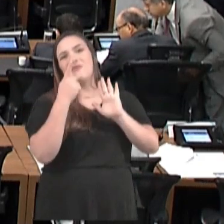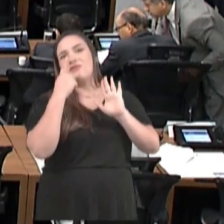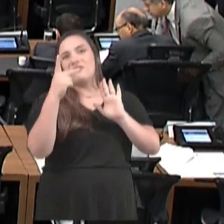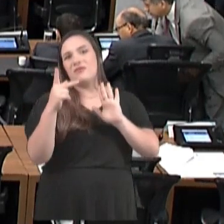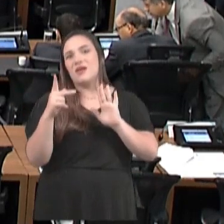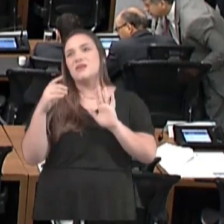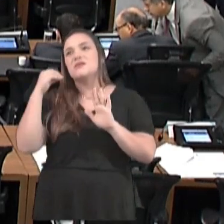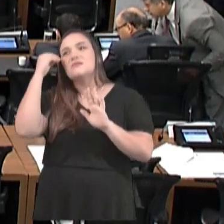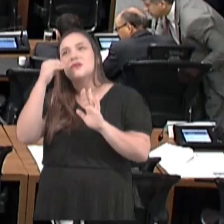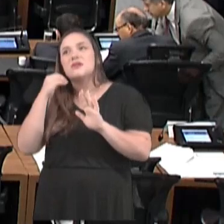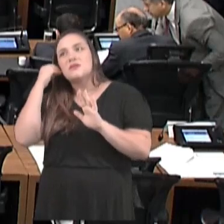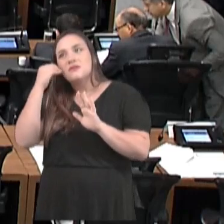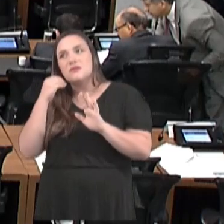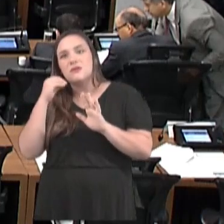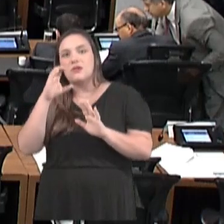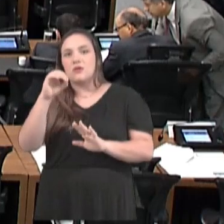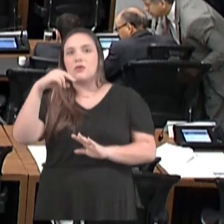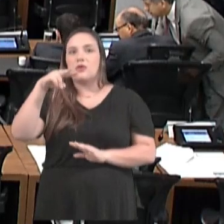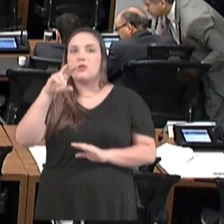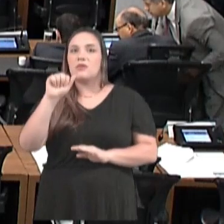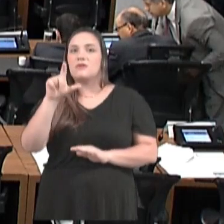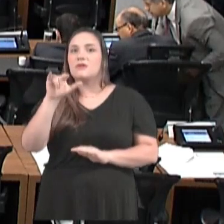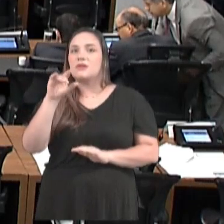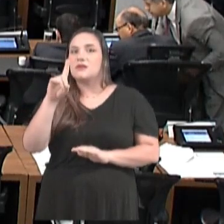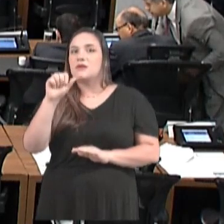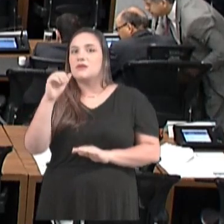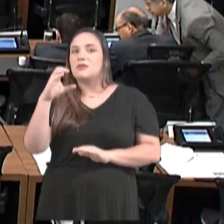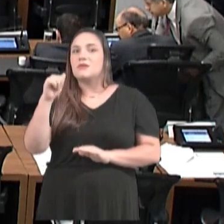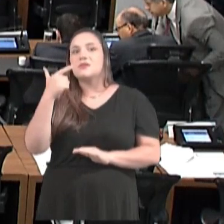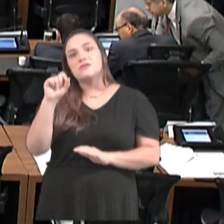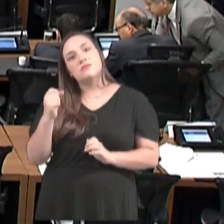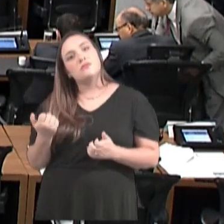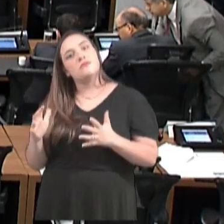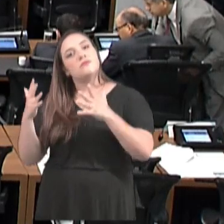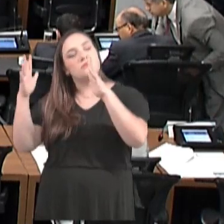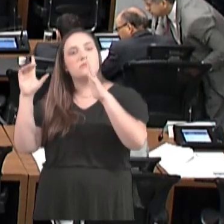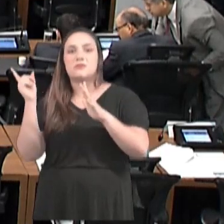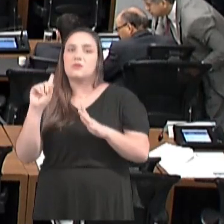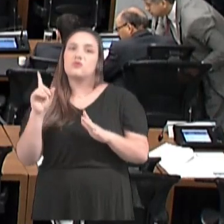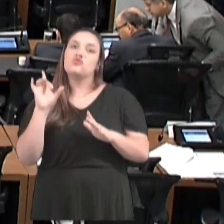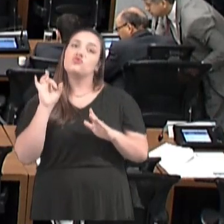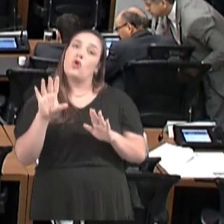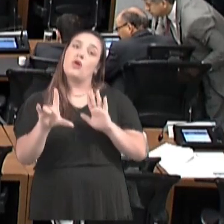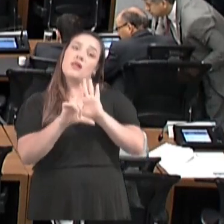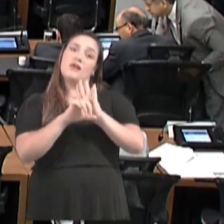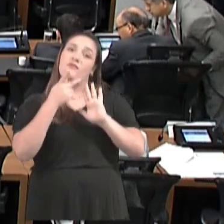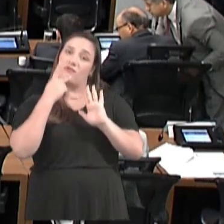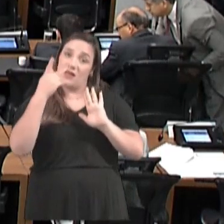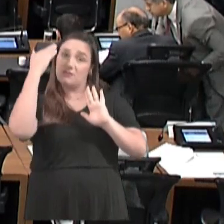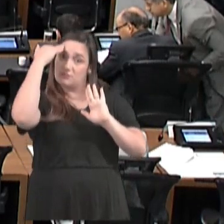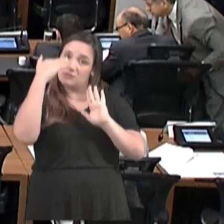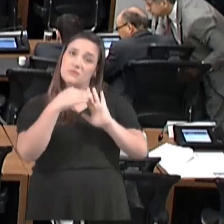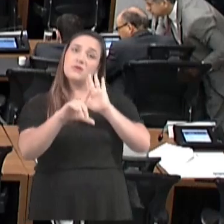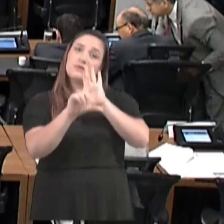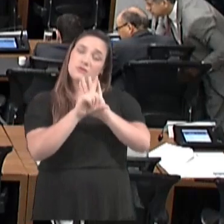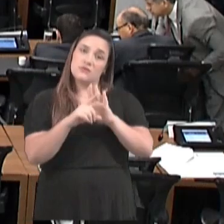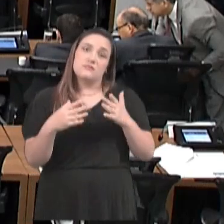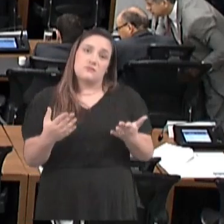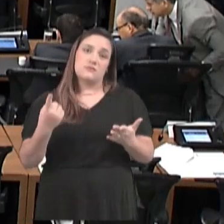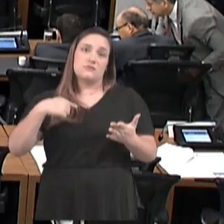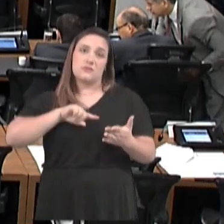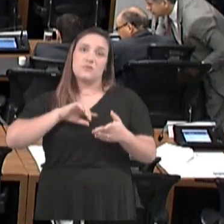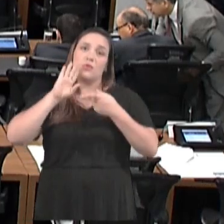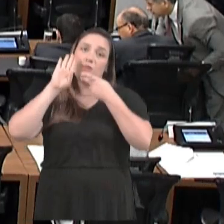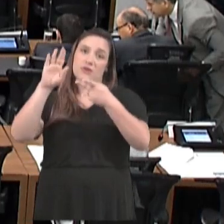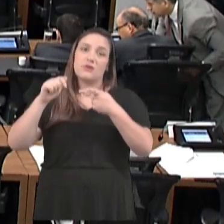em experiência, em convalidação, em reconhecimento. A lei nos obriga a seguir a lei. Nós fizemos um